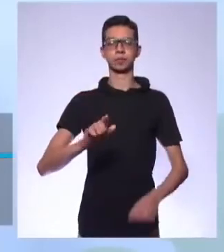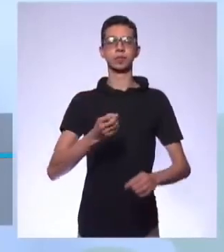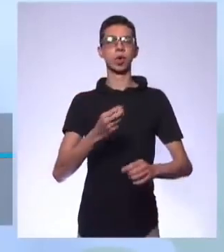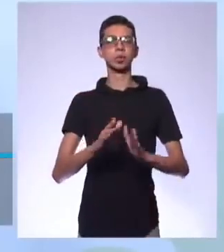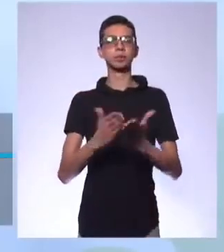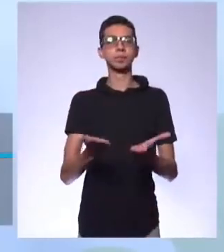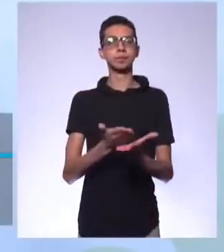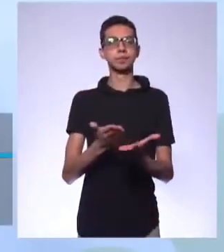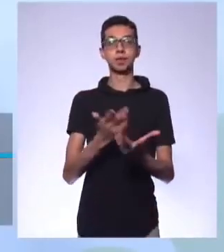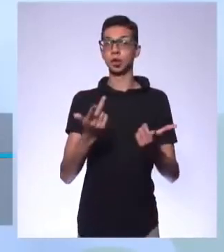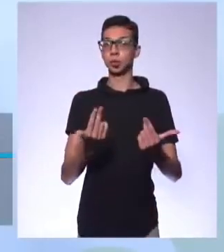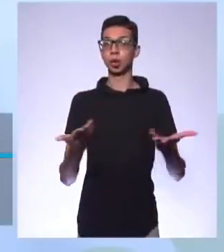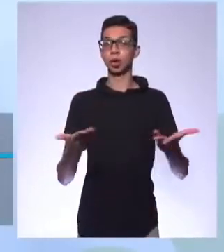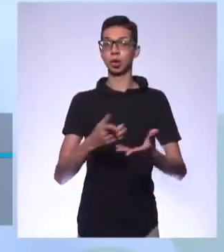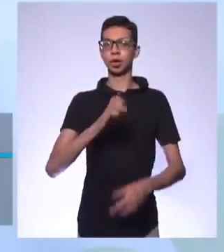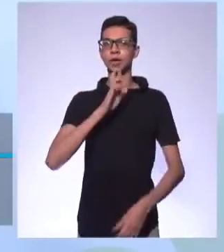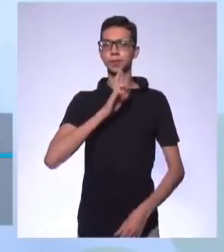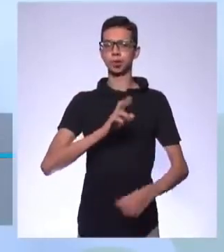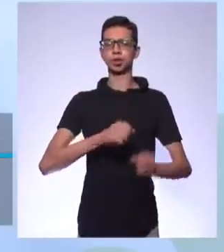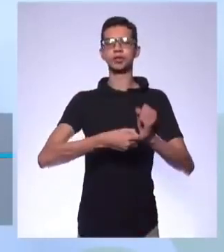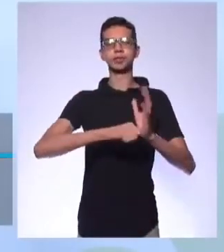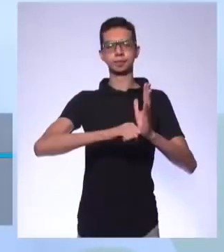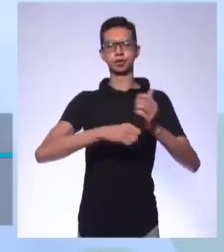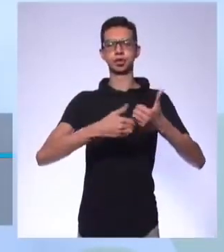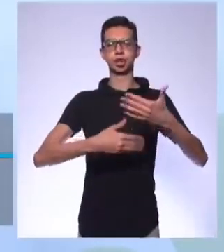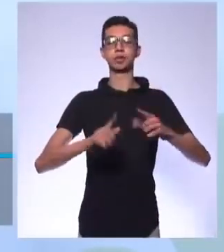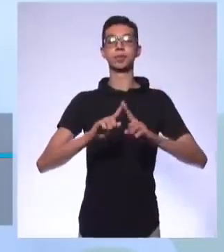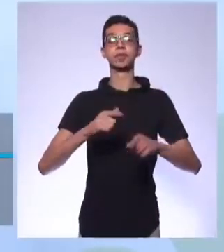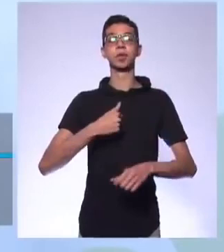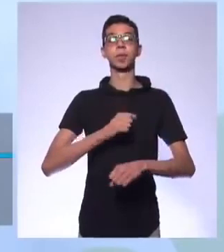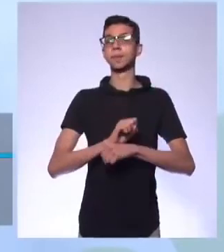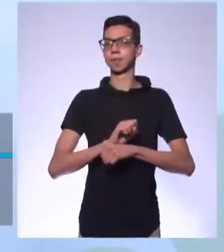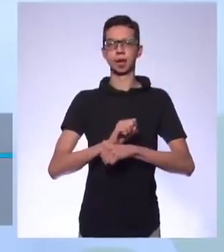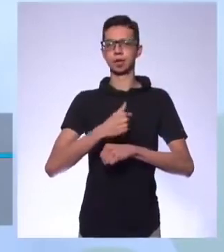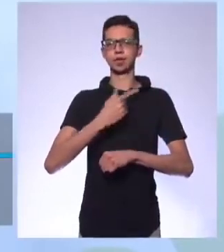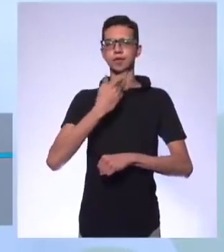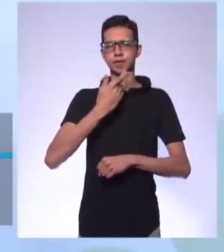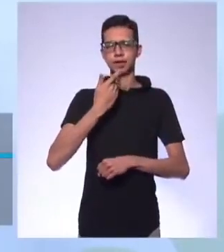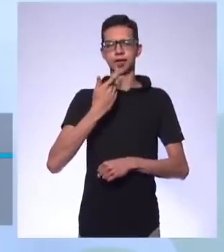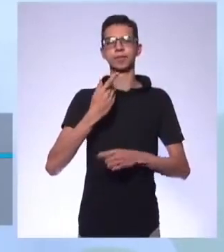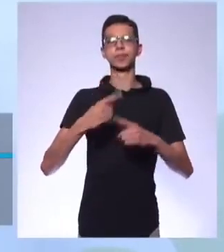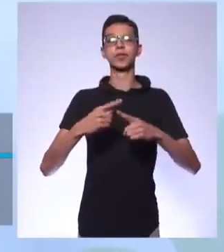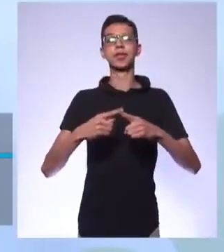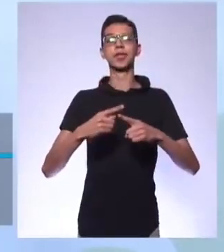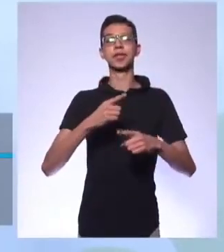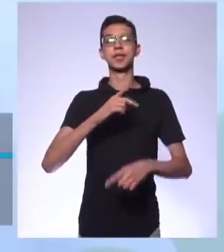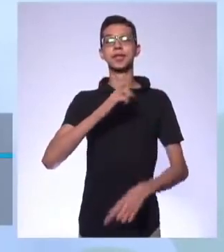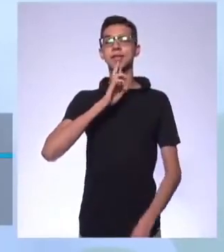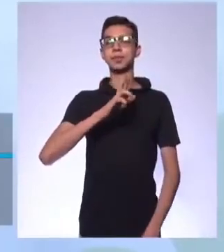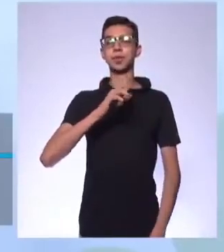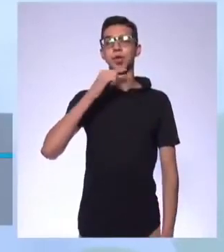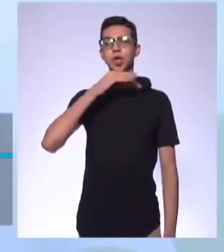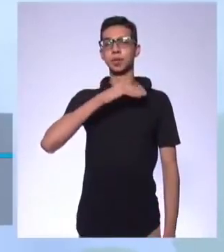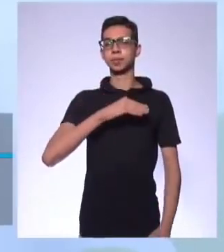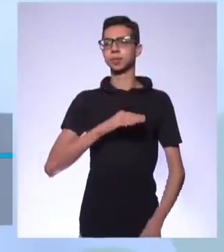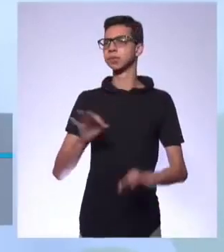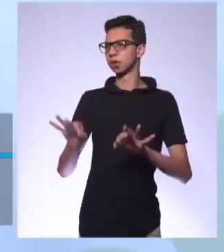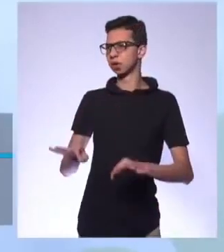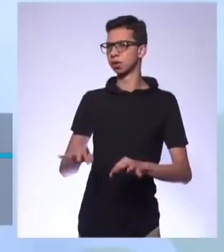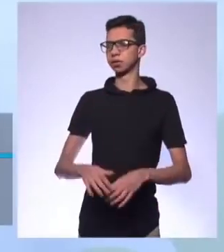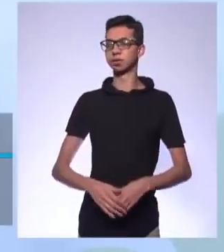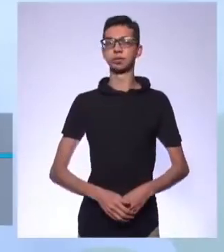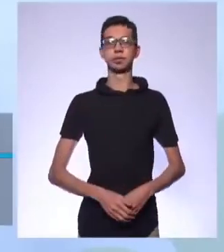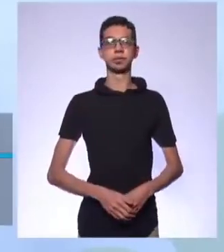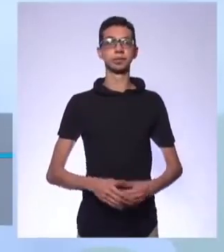agora vocês vão responder para mim. Acho que eu vou deixar o chat aberto, mas não vou parar não, porque a resposta é muito óbvia. Teve professor que já respondeu. Será?